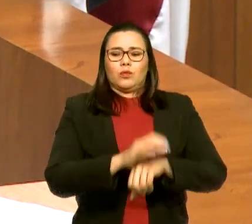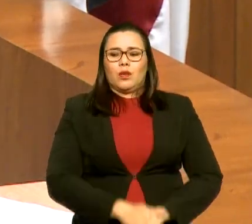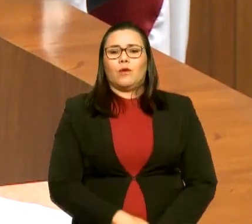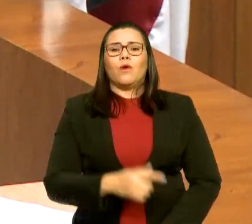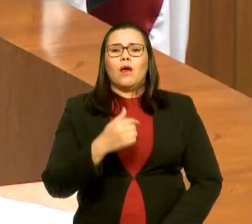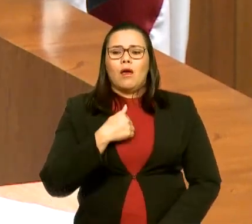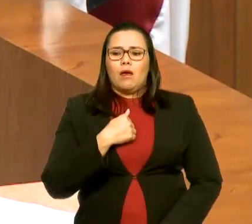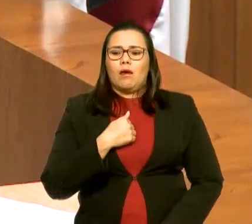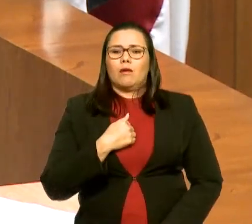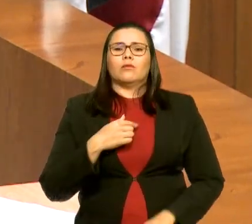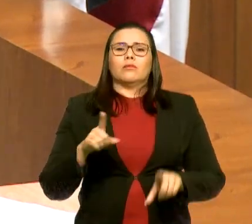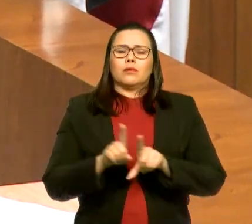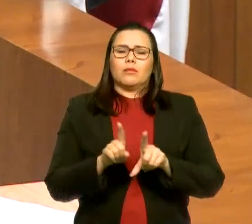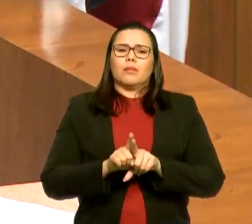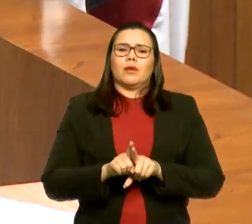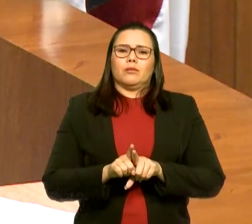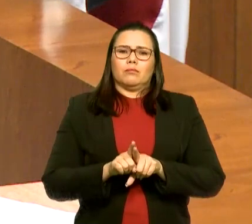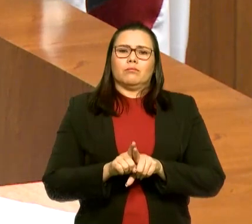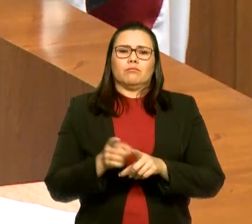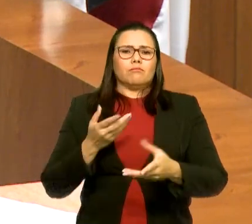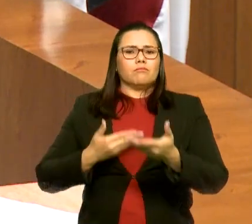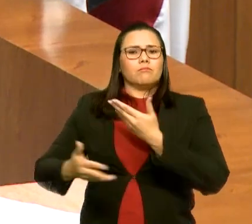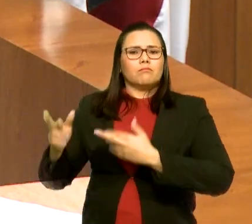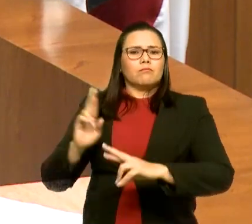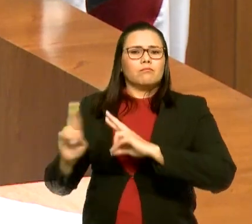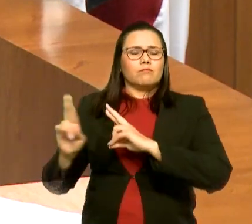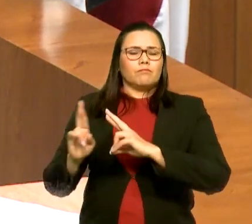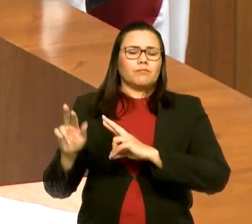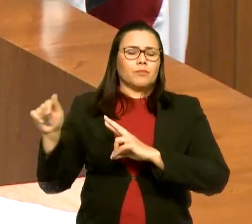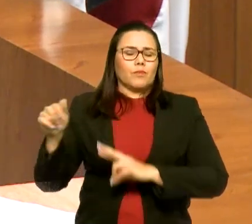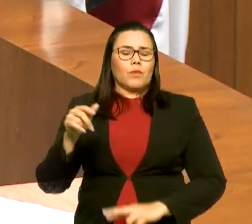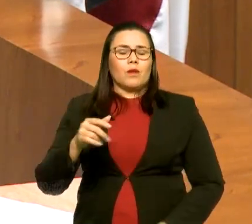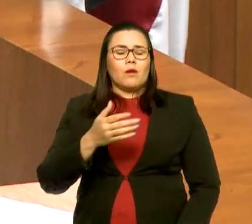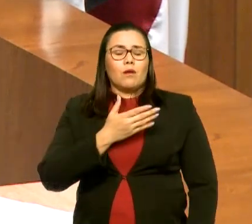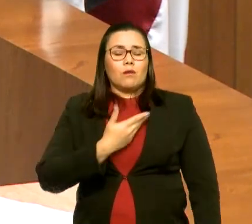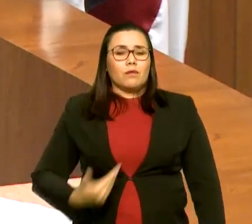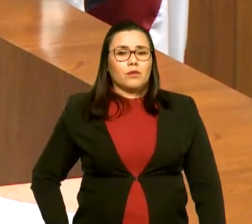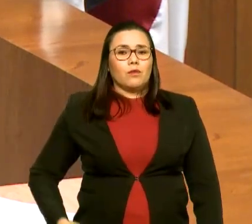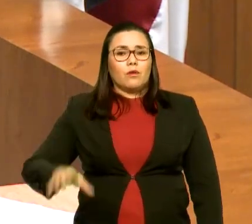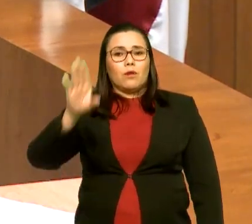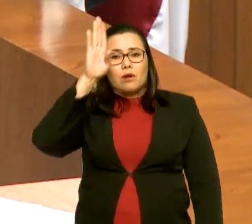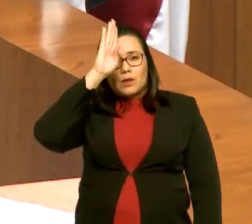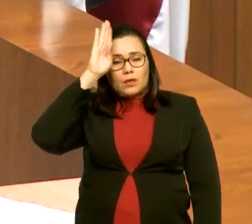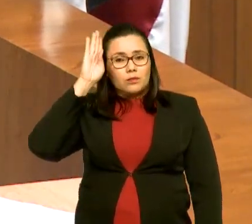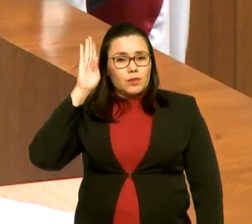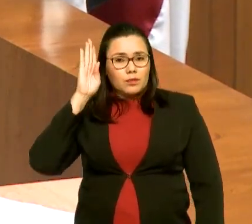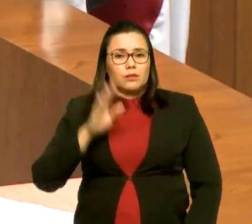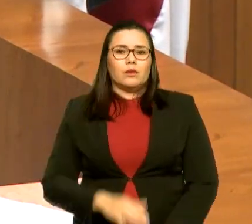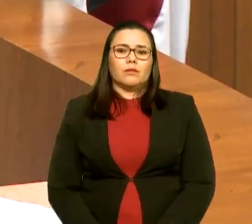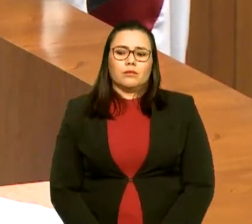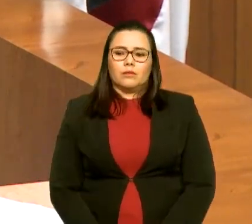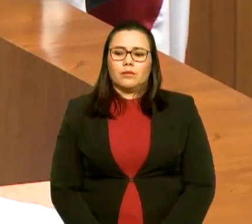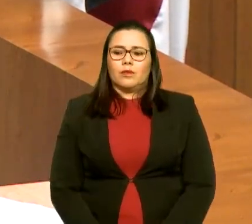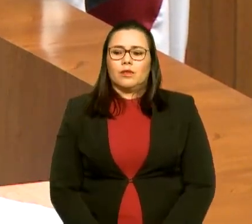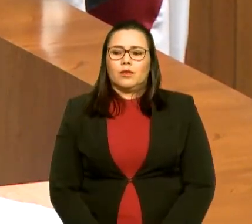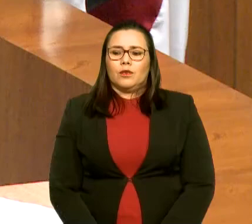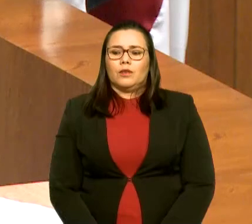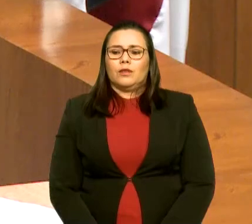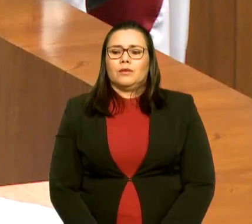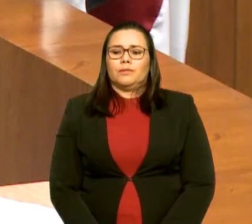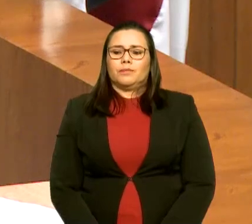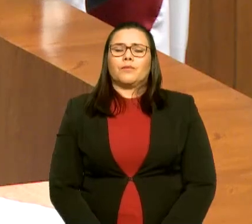nosso governador Carlos Brandão e aqueles que mais precisam das políticas públicas de qualidade. No jogo